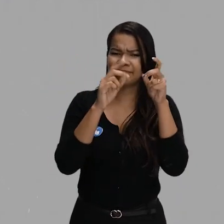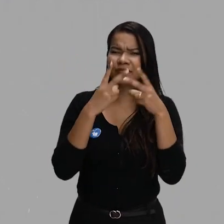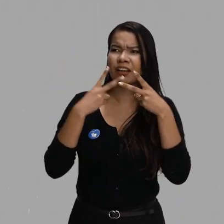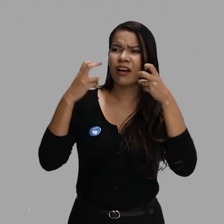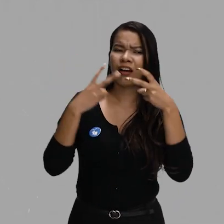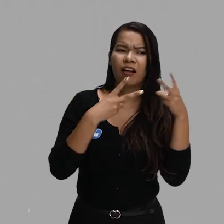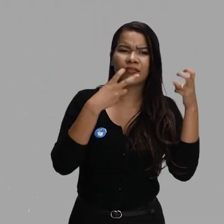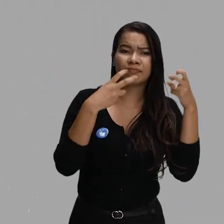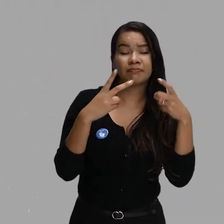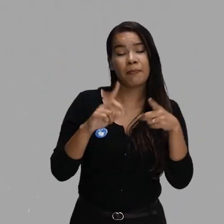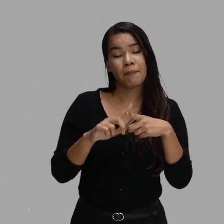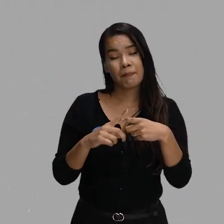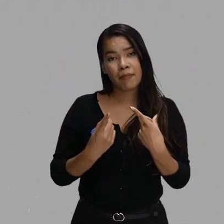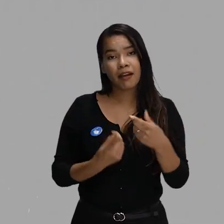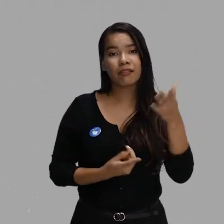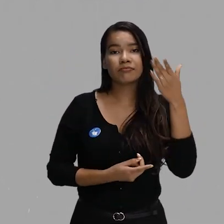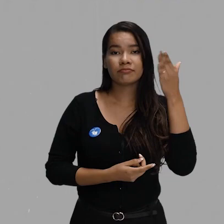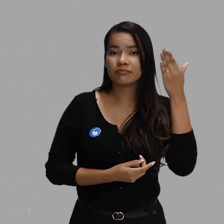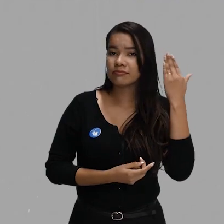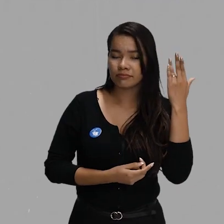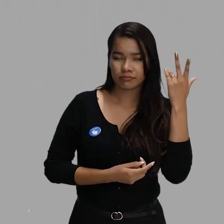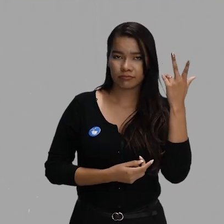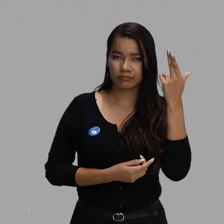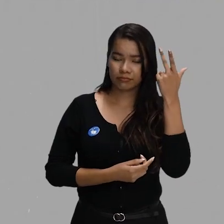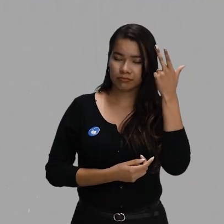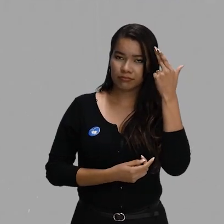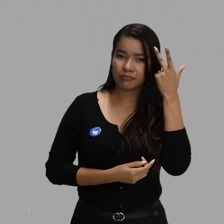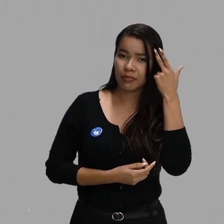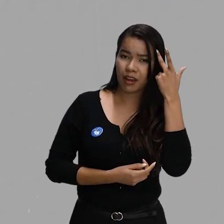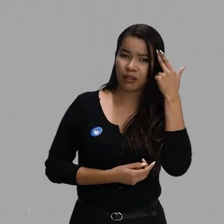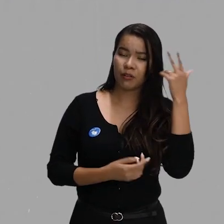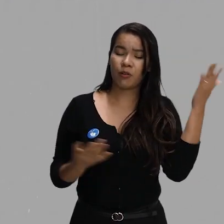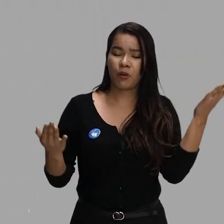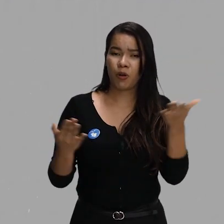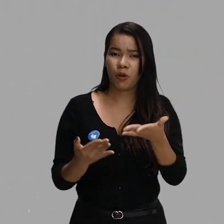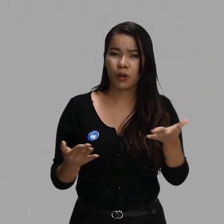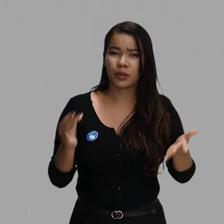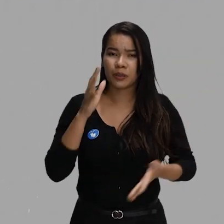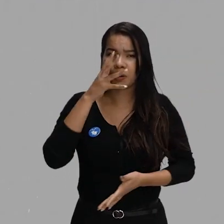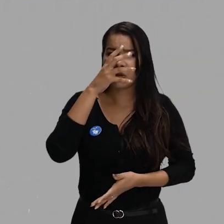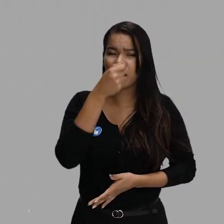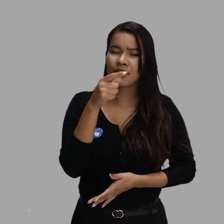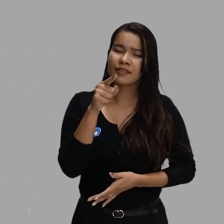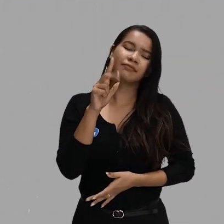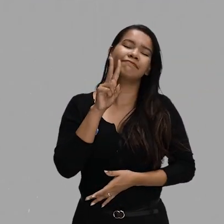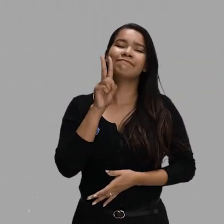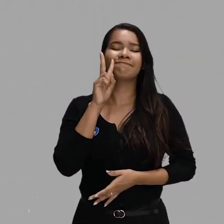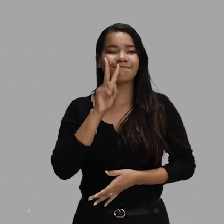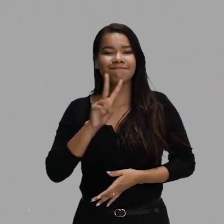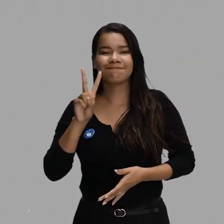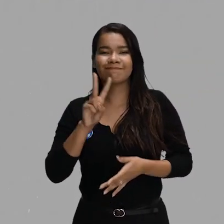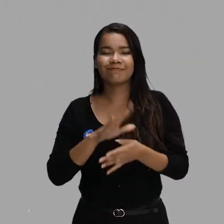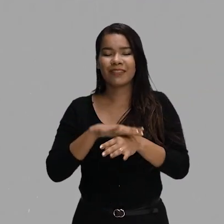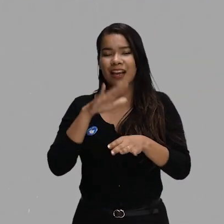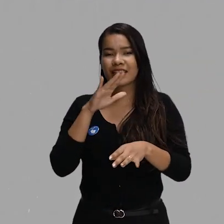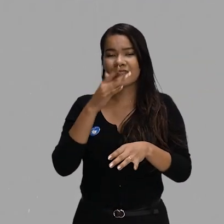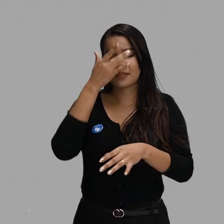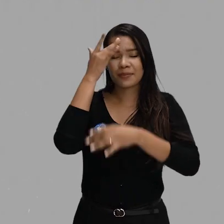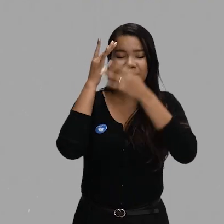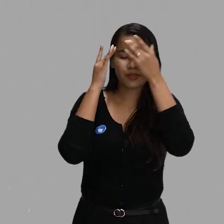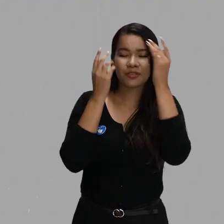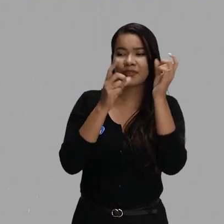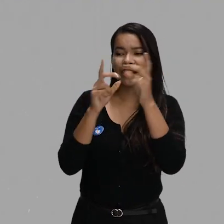Mas dessa época era comum, né? Hoje quase você não vê mais as pessoas vendendo na